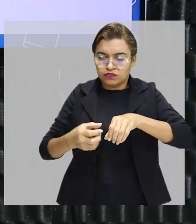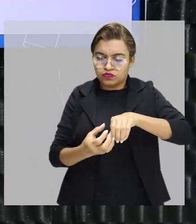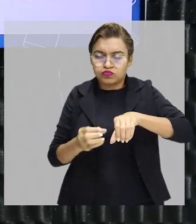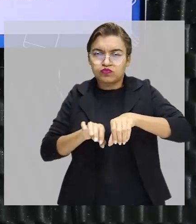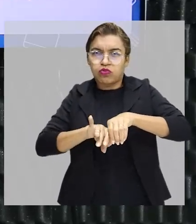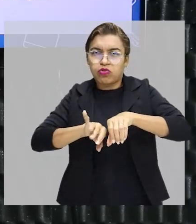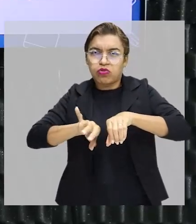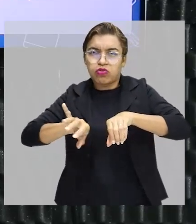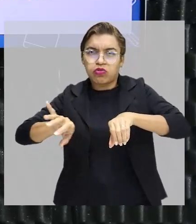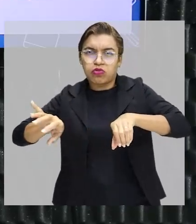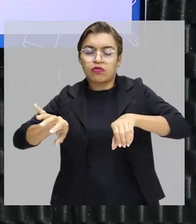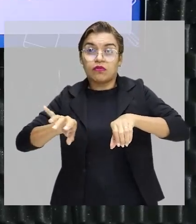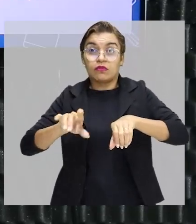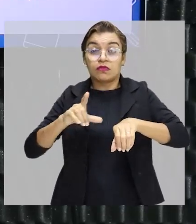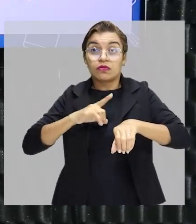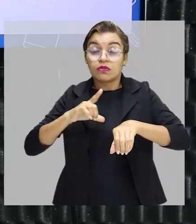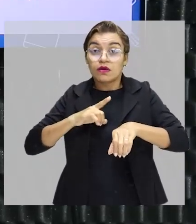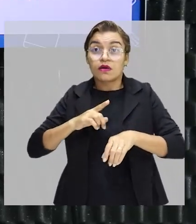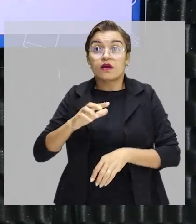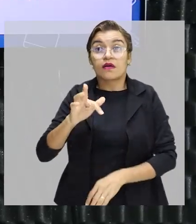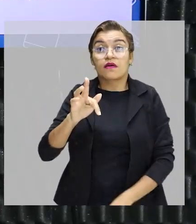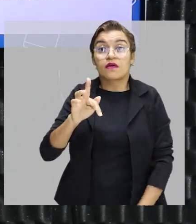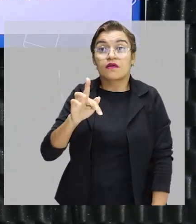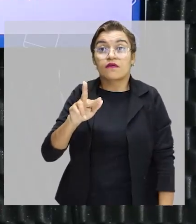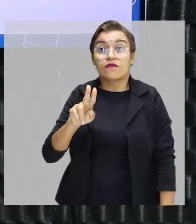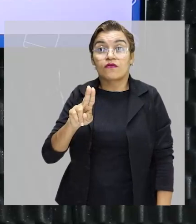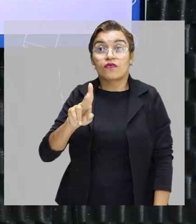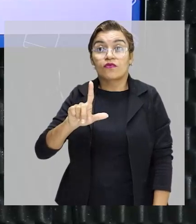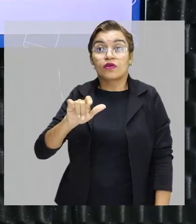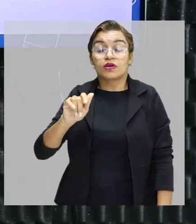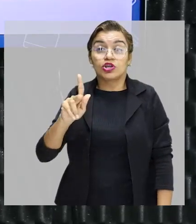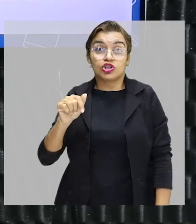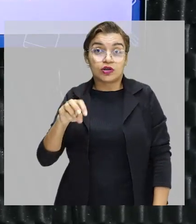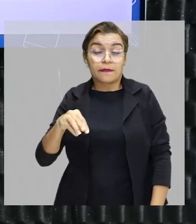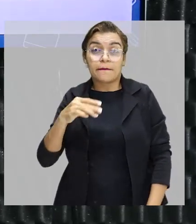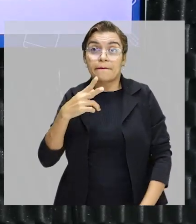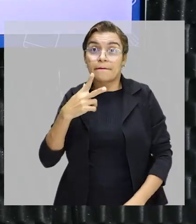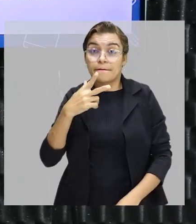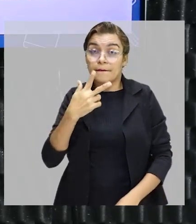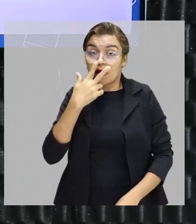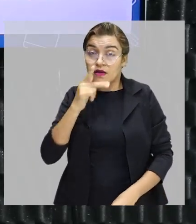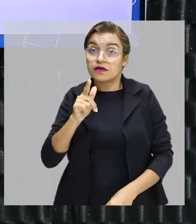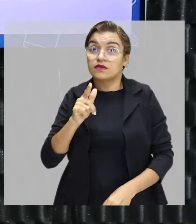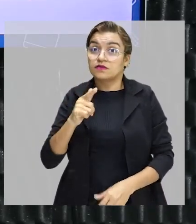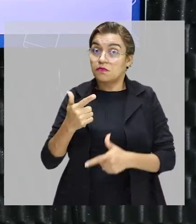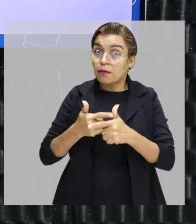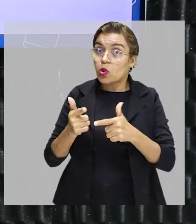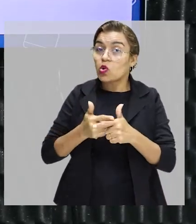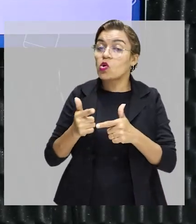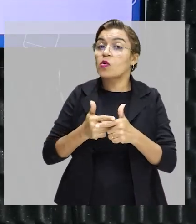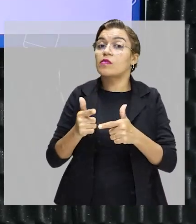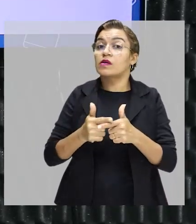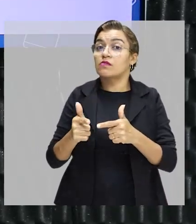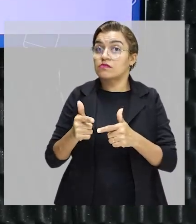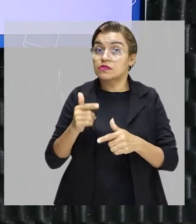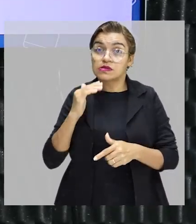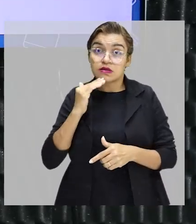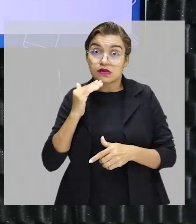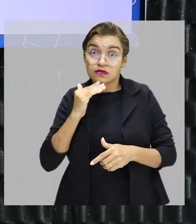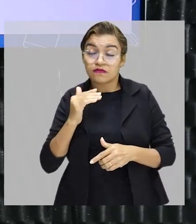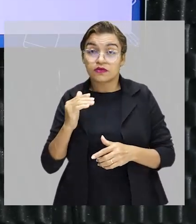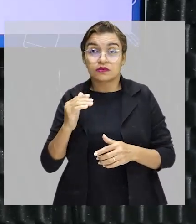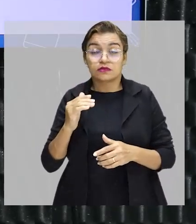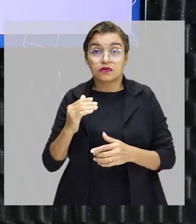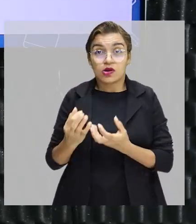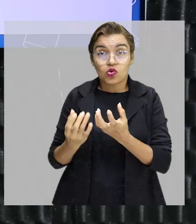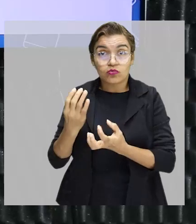indicativo que está vindo uma queima incompleta no motor daquele veículo, certo?